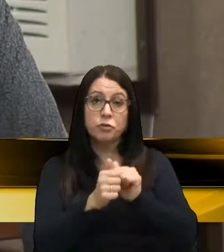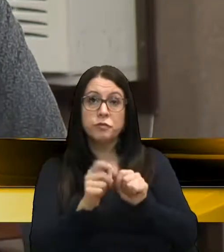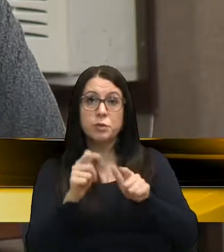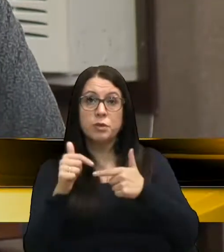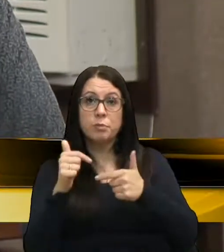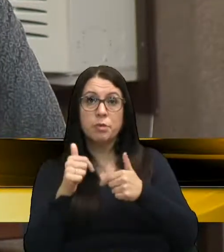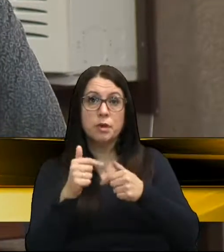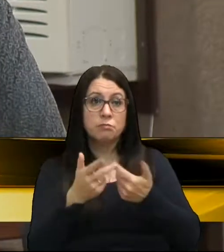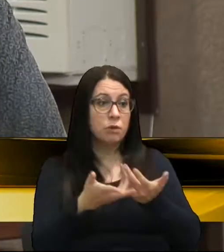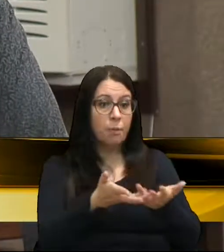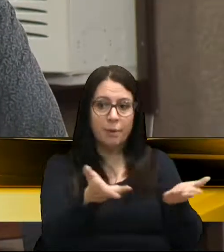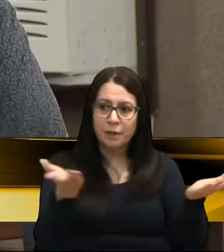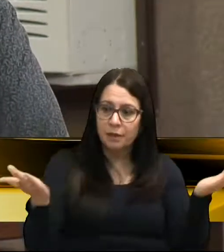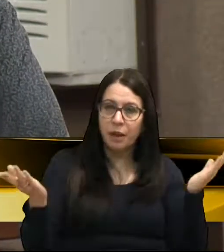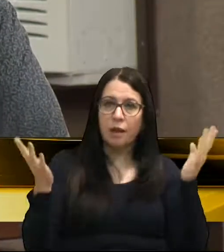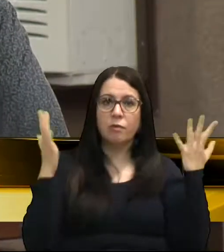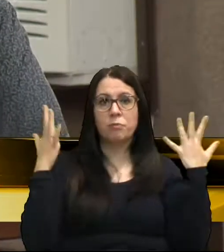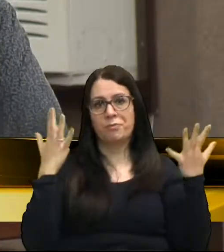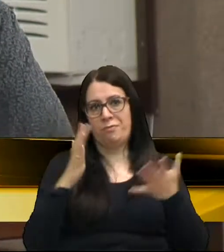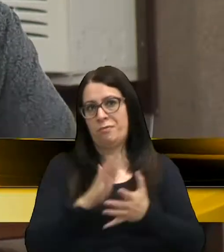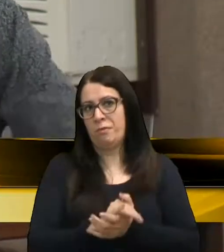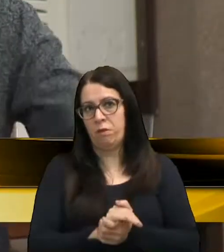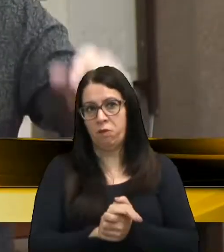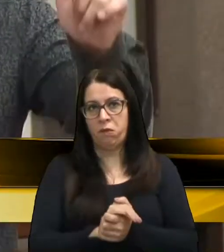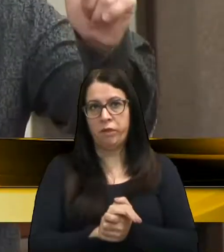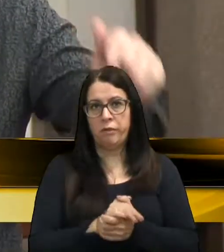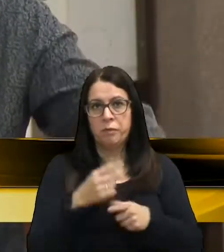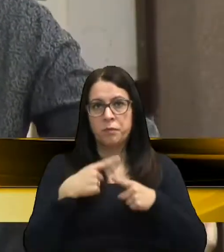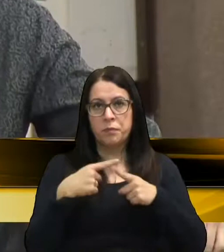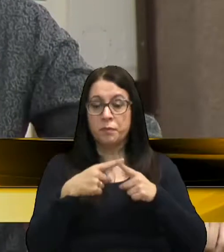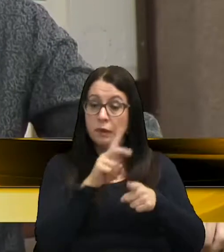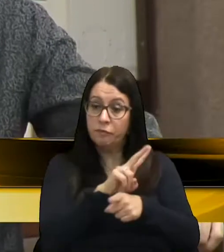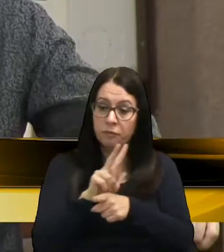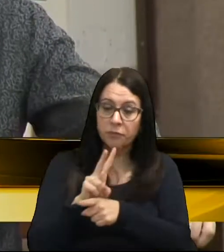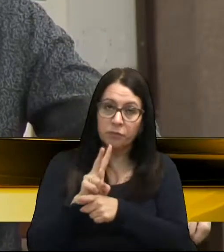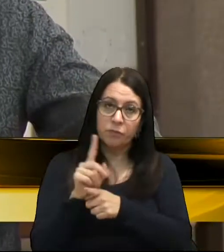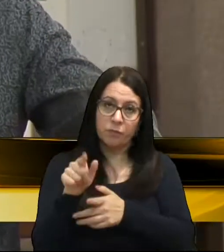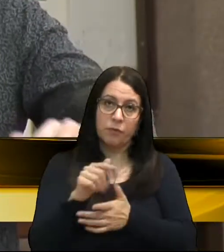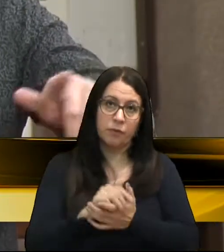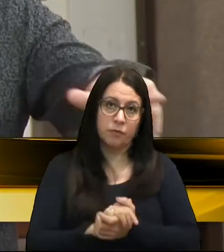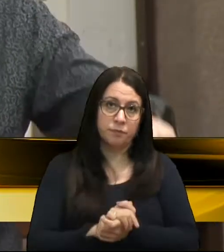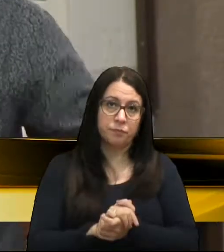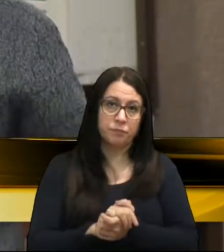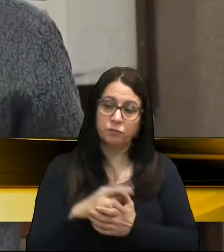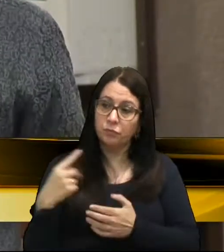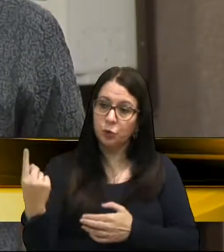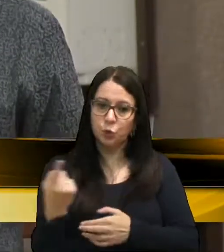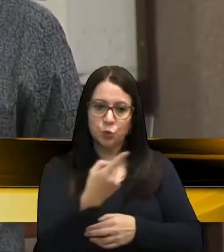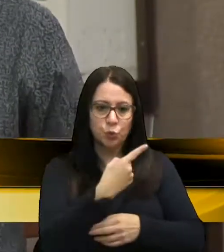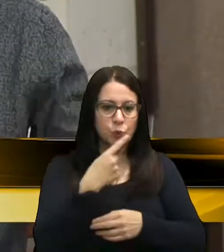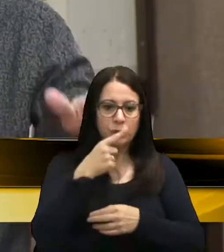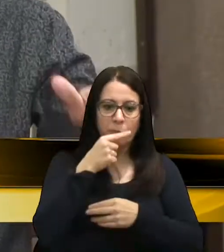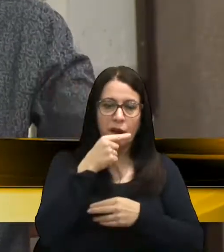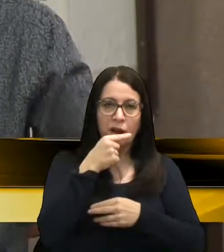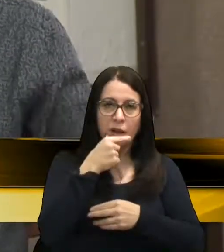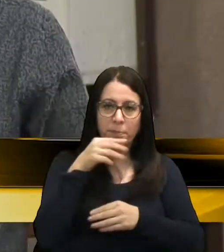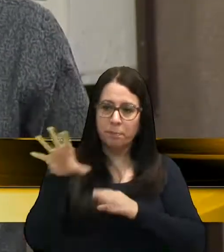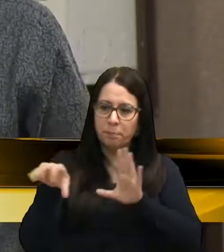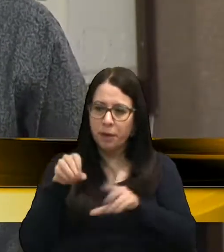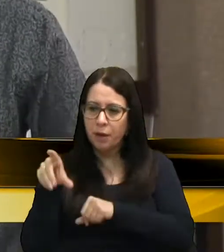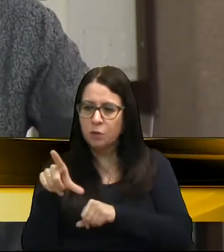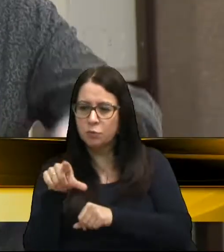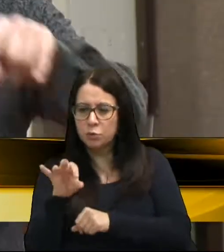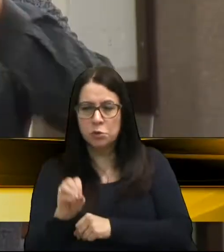trabalho ambiental que é de parabenizar, porque eles preservam no entorno das represas, eles recolhem os